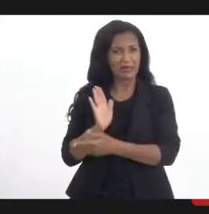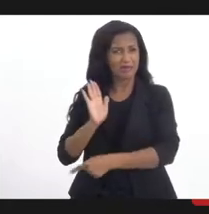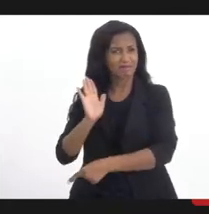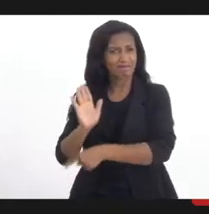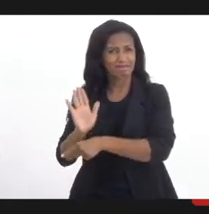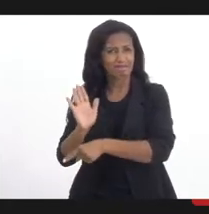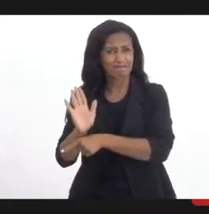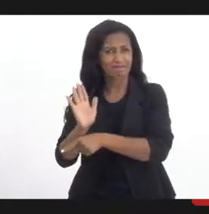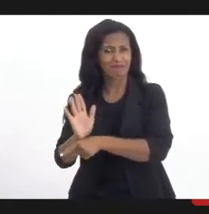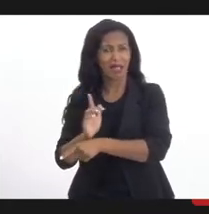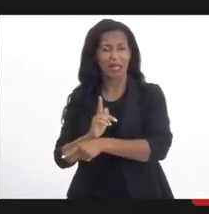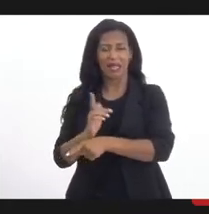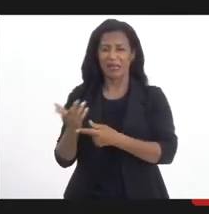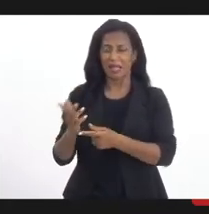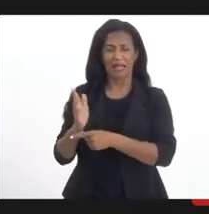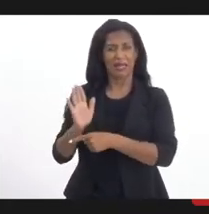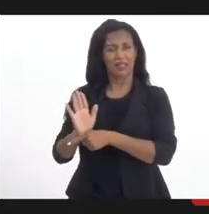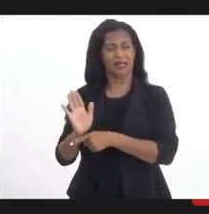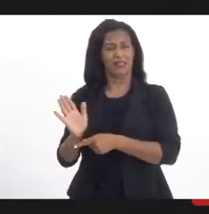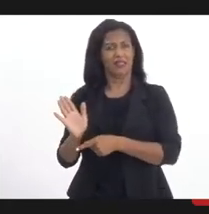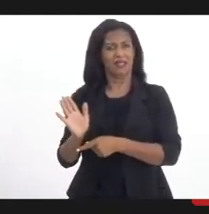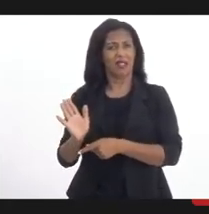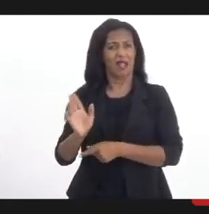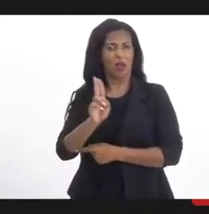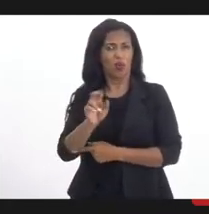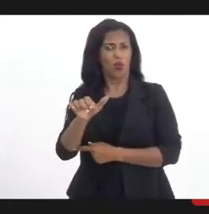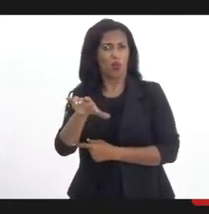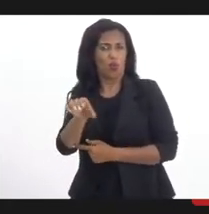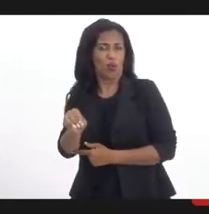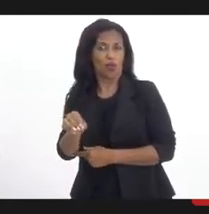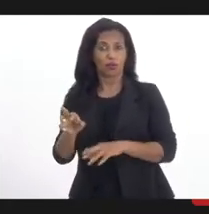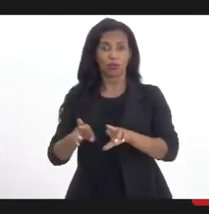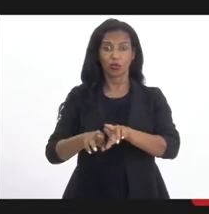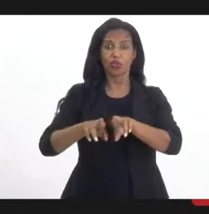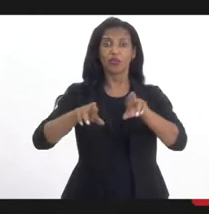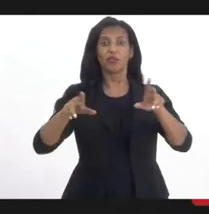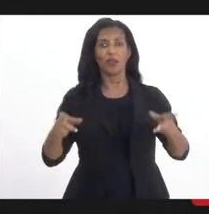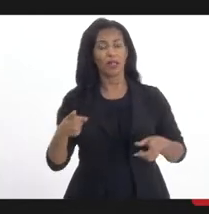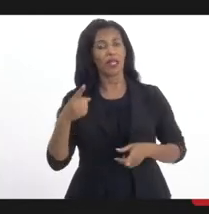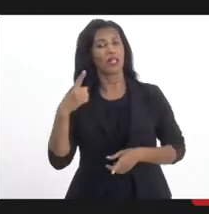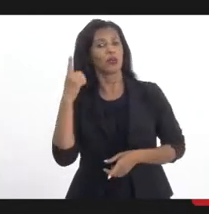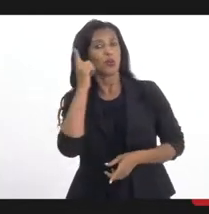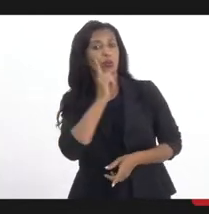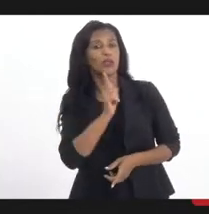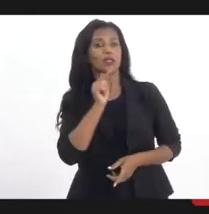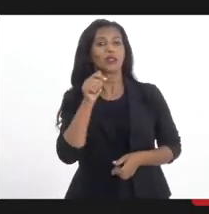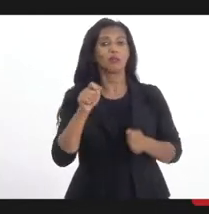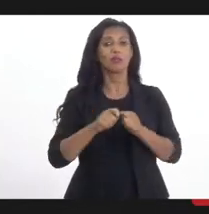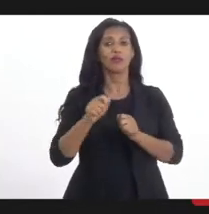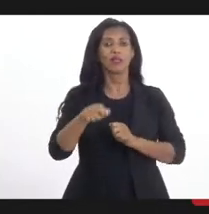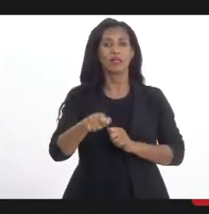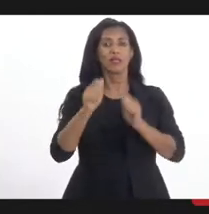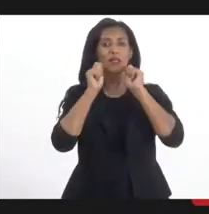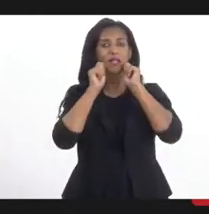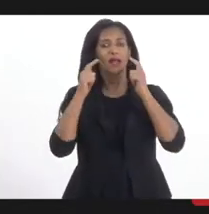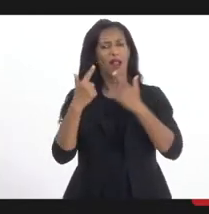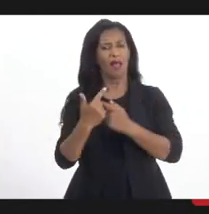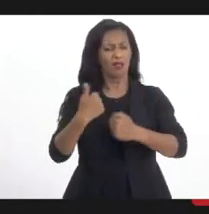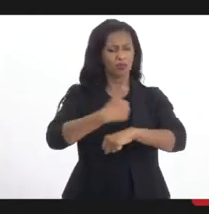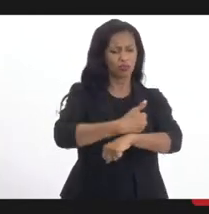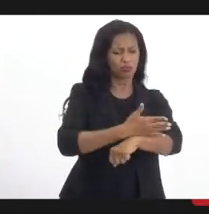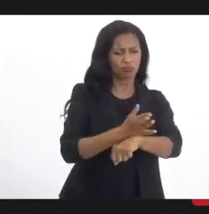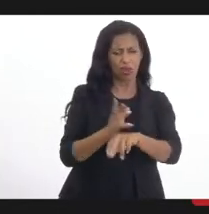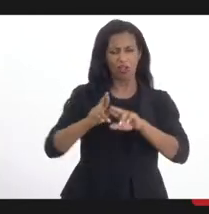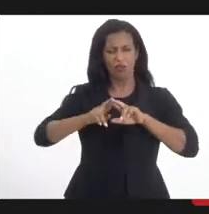nenhum gesto para consolidar institucionalmente a UESO, diferentemente do que nós tentamos fazer aqui na LERJ em vários momentos, com